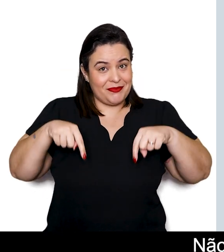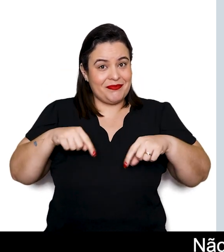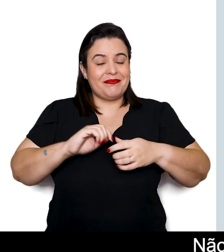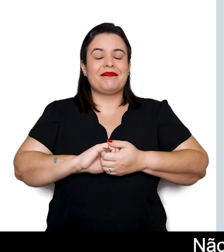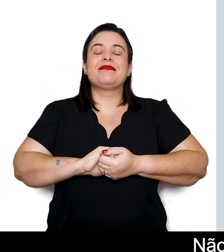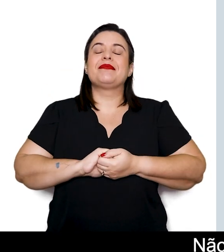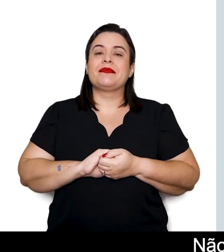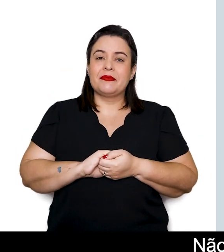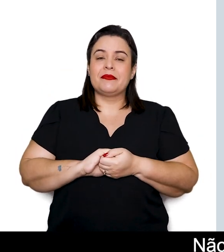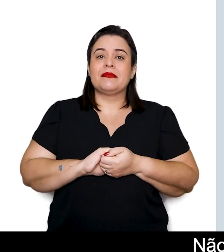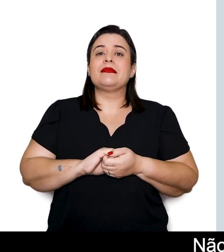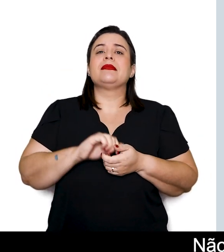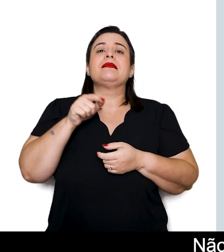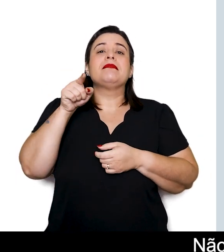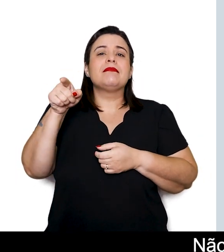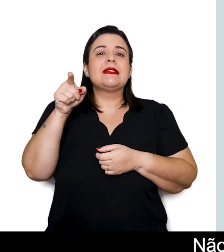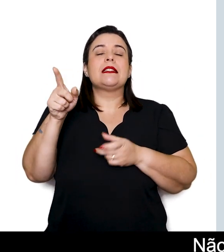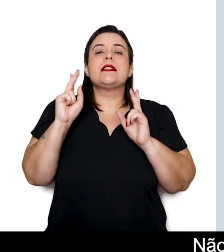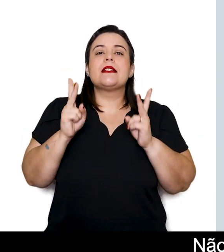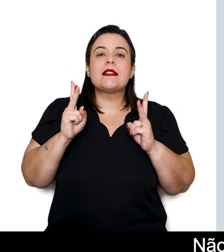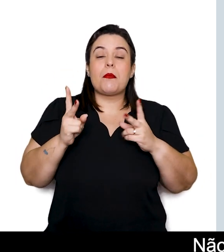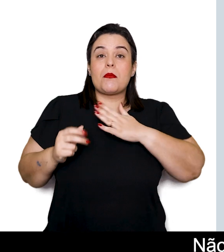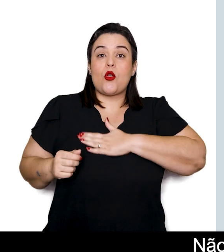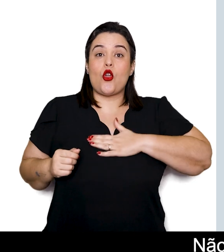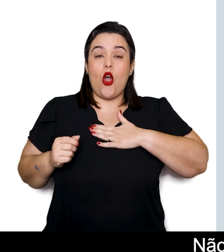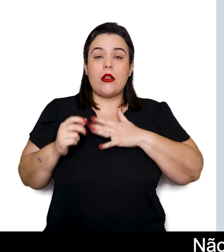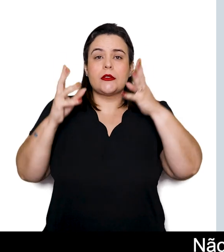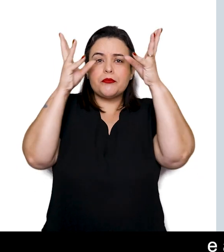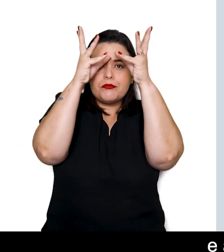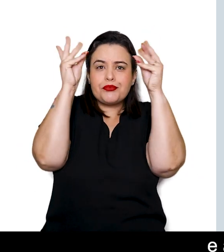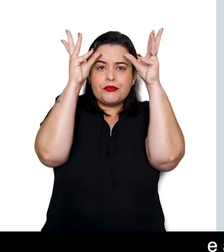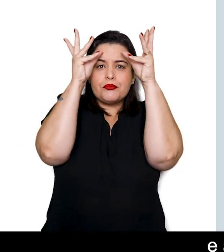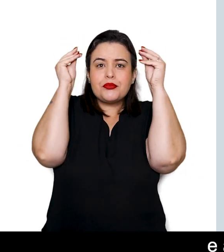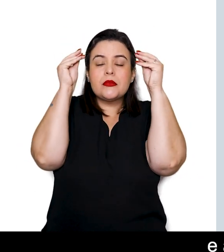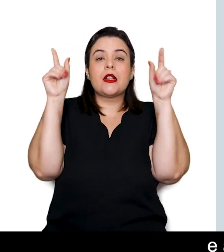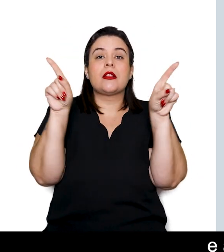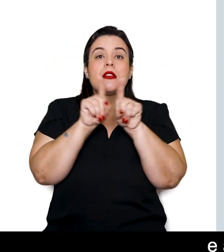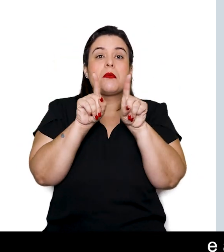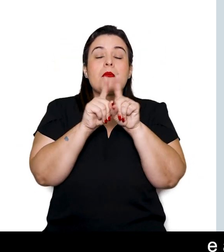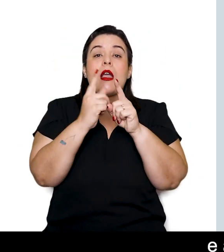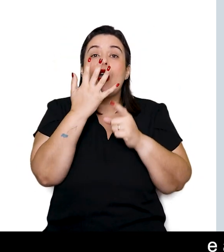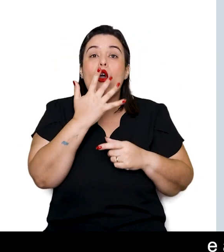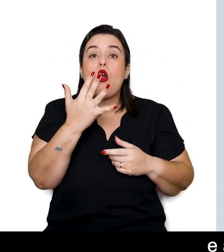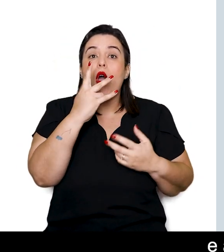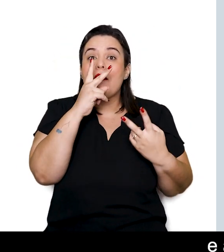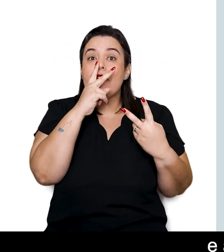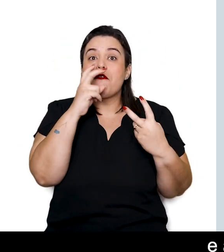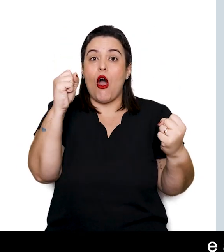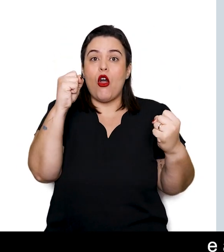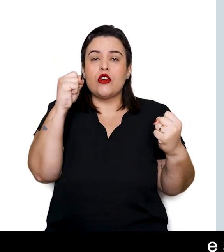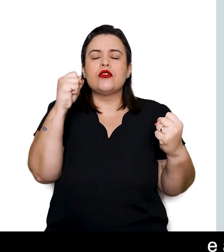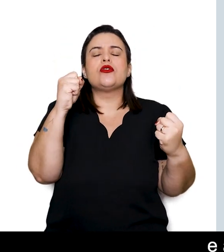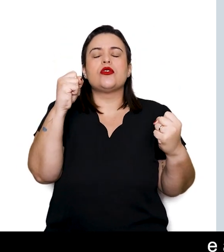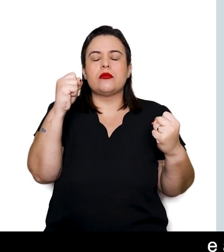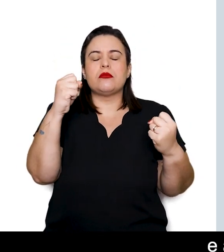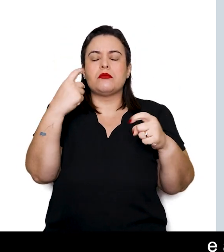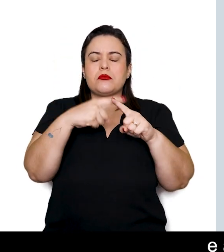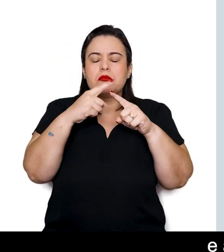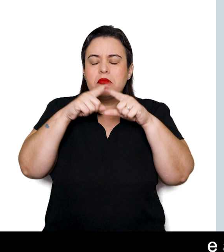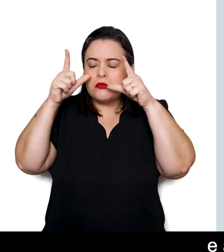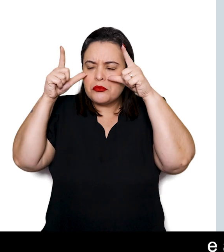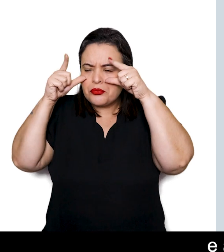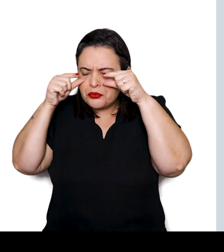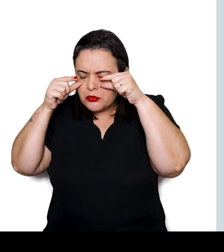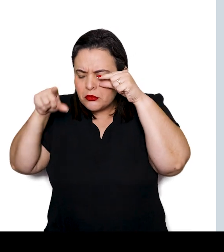obstante o debate estéril sobre a alegada tendência à abstração e a escolha de cores fortes para compensar a perda gradual